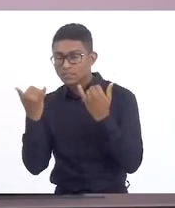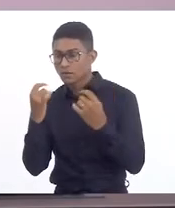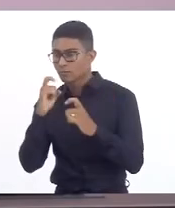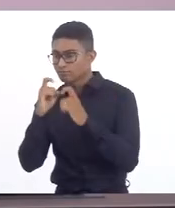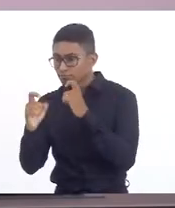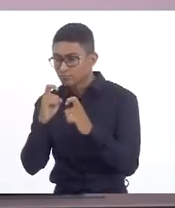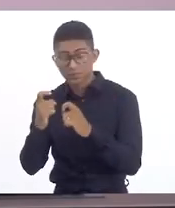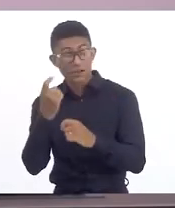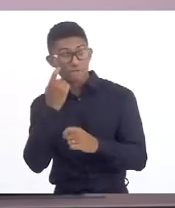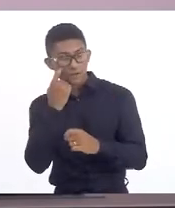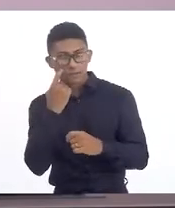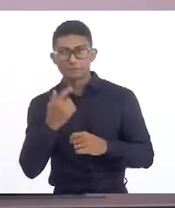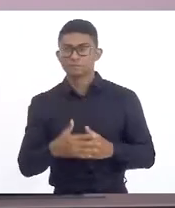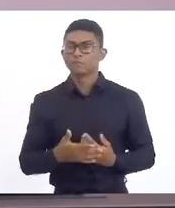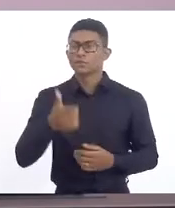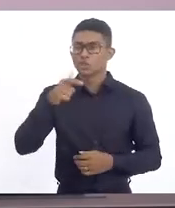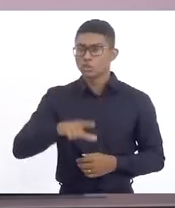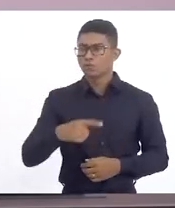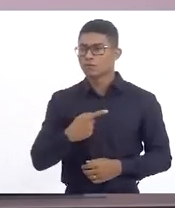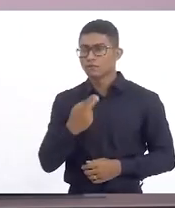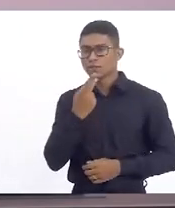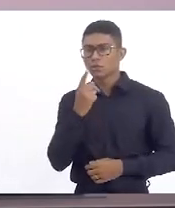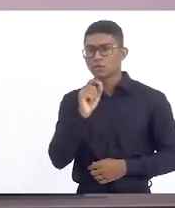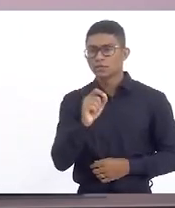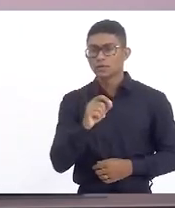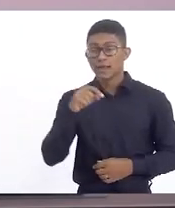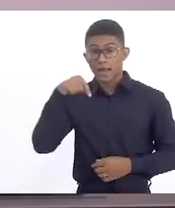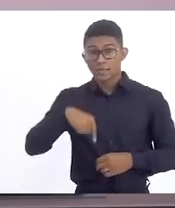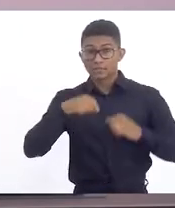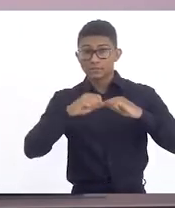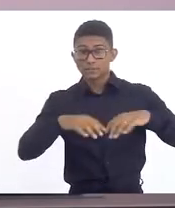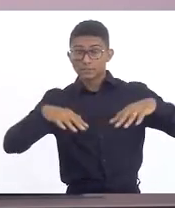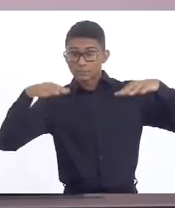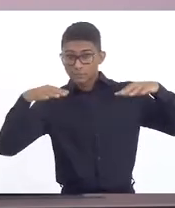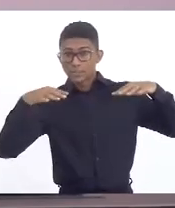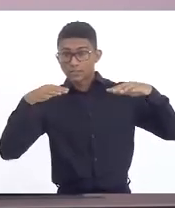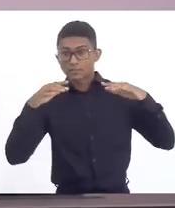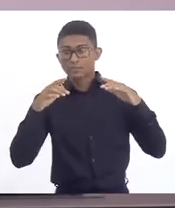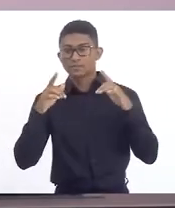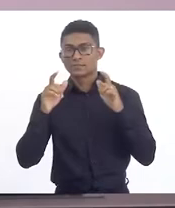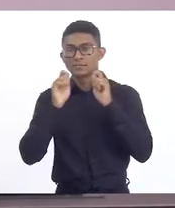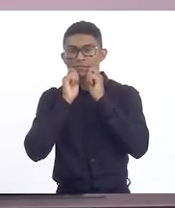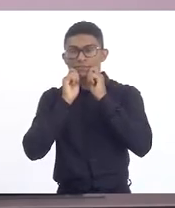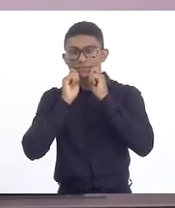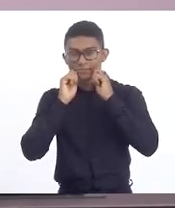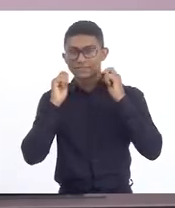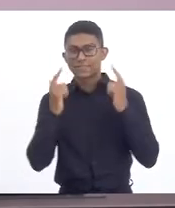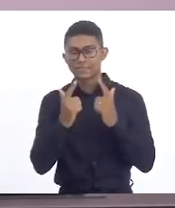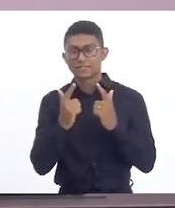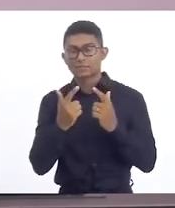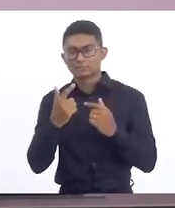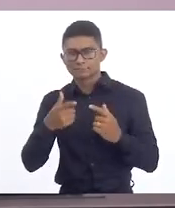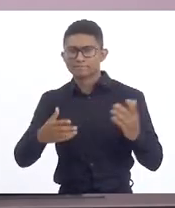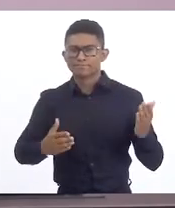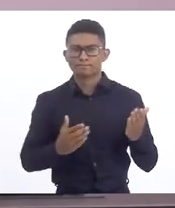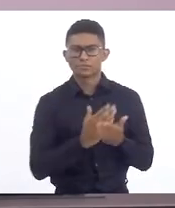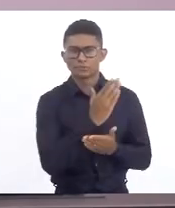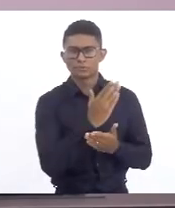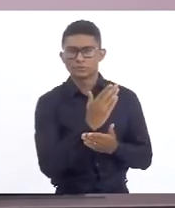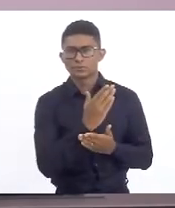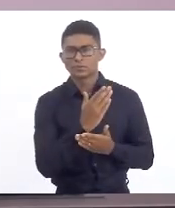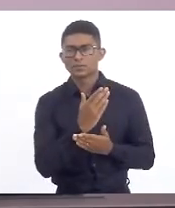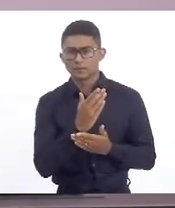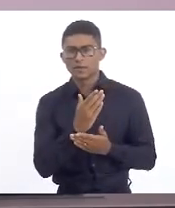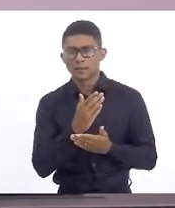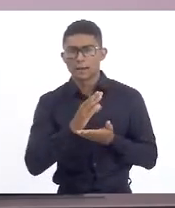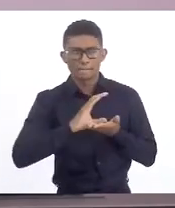dizer ao Humberto que os recursos foram aprovados aqui na Assembleia. Em nenhum momento nós recebemos aqui, não é verdade, Luiz Martins?